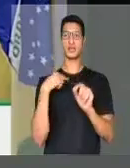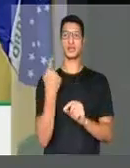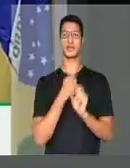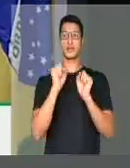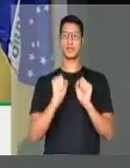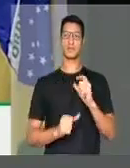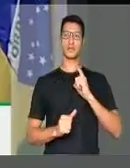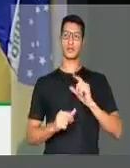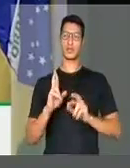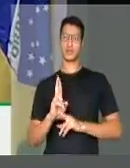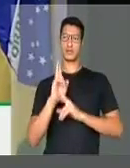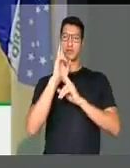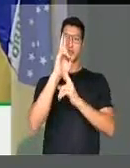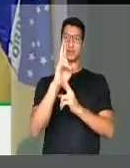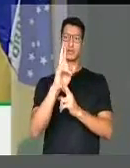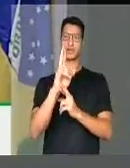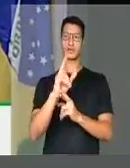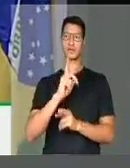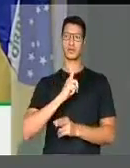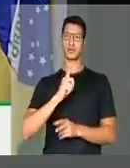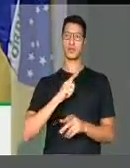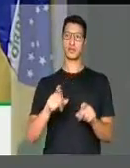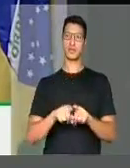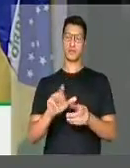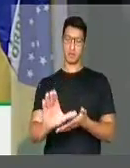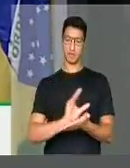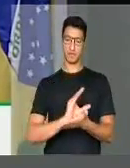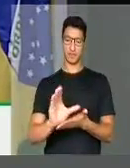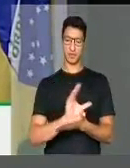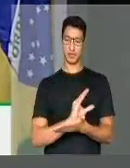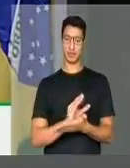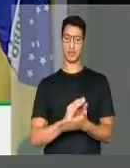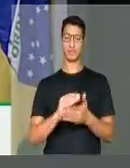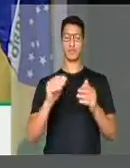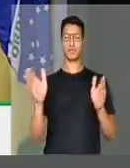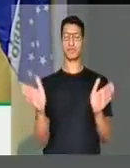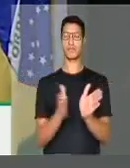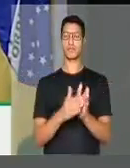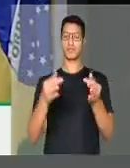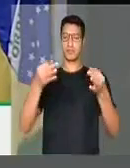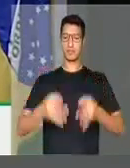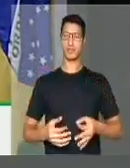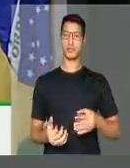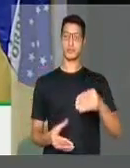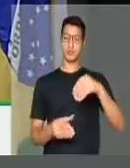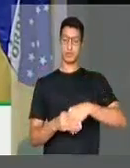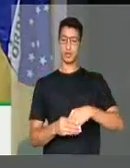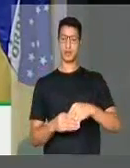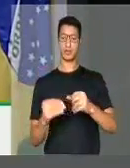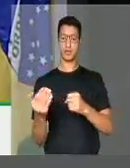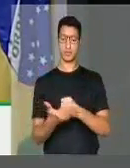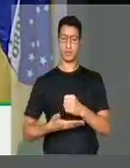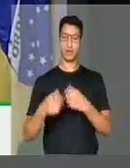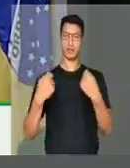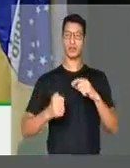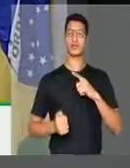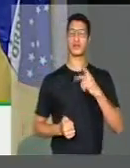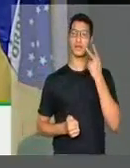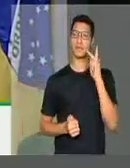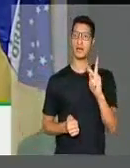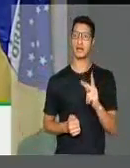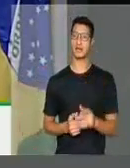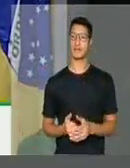gente possa ter uma representação e temos também um financiamento plausível, dentro do mínimo necessário.